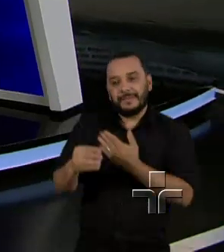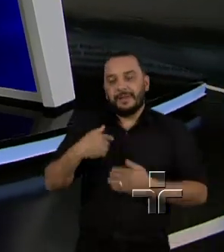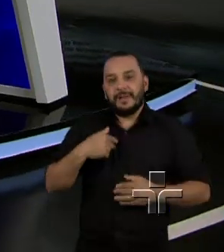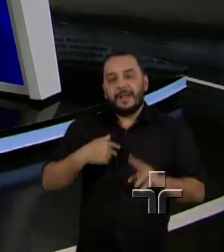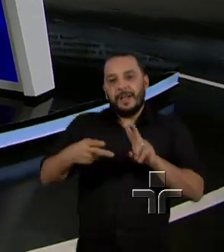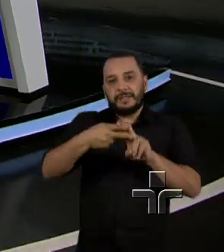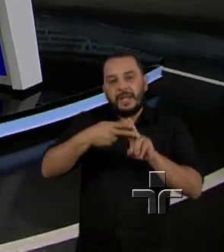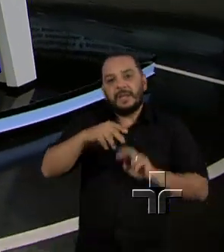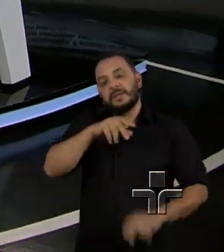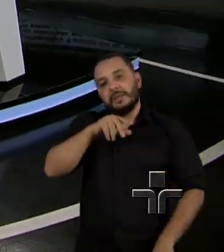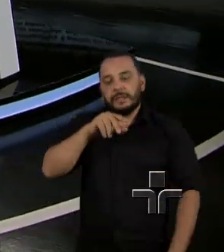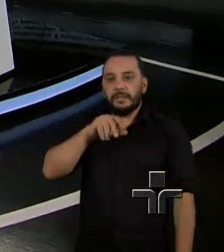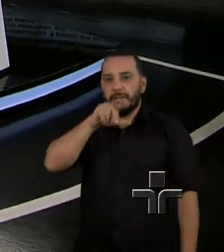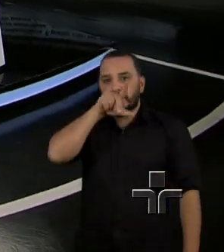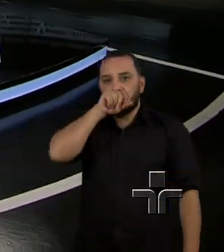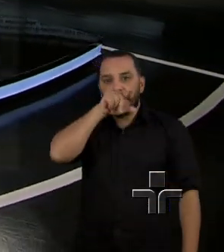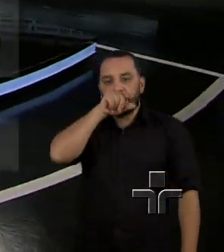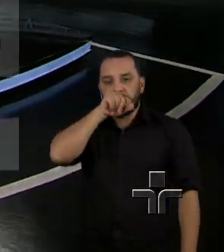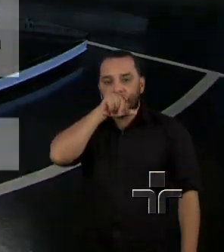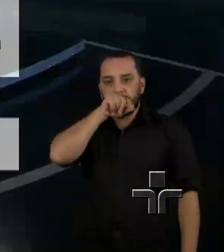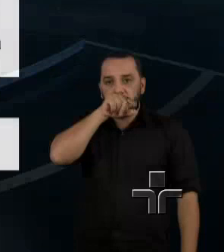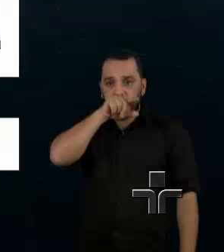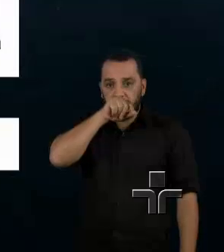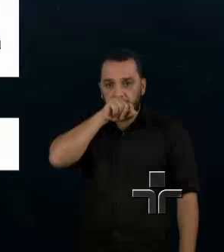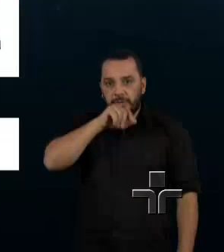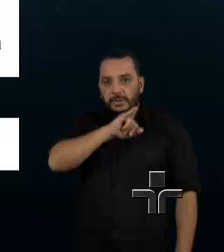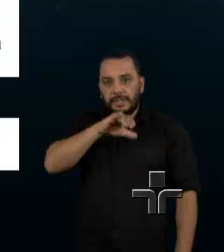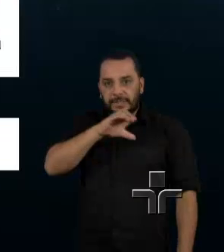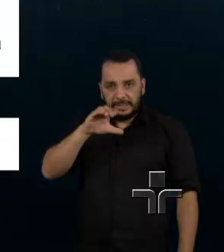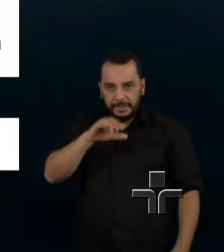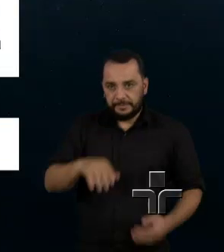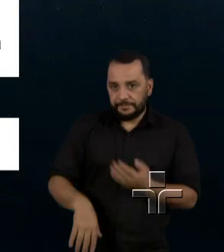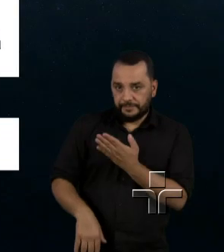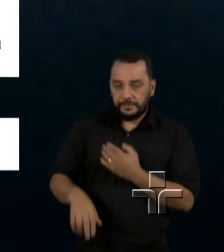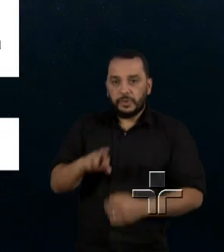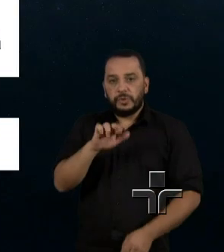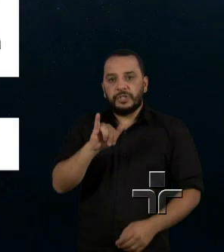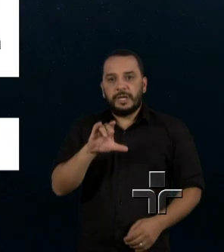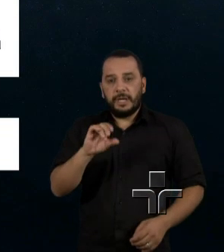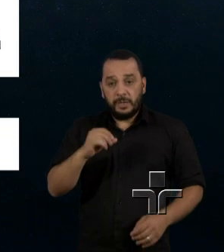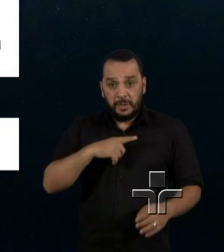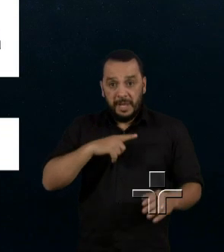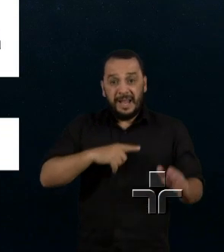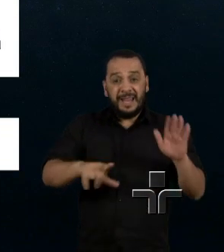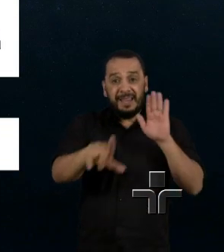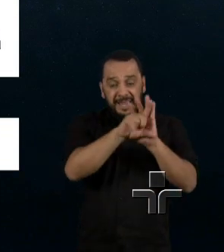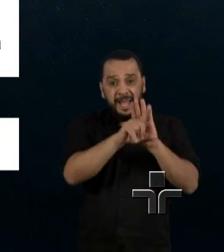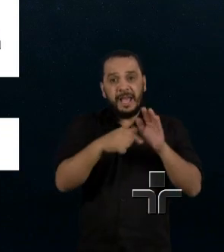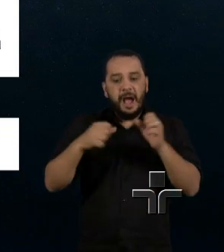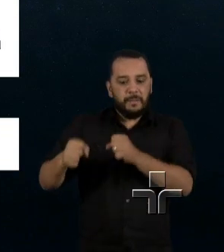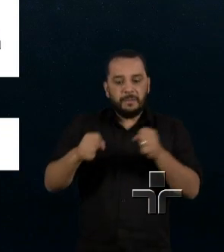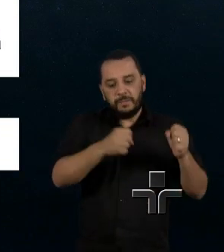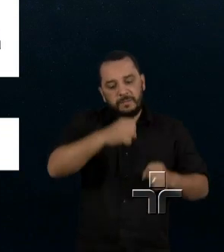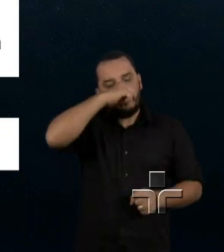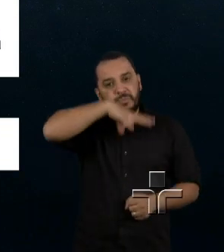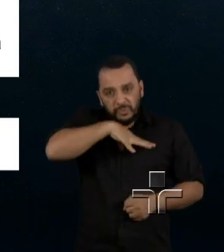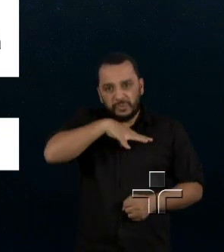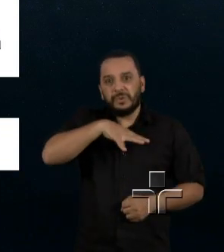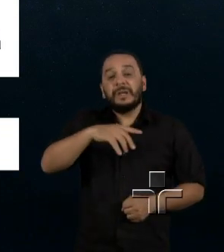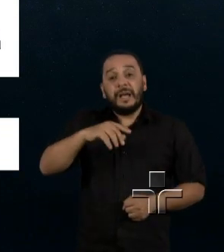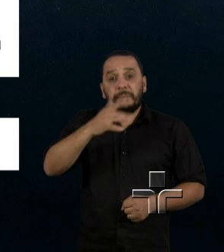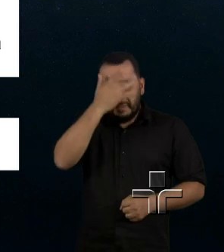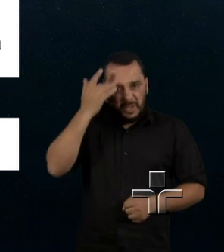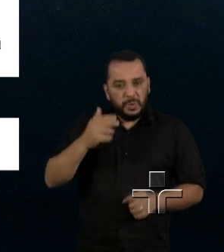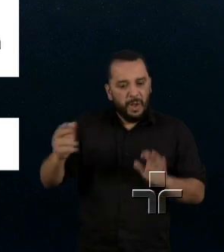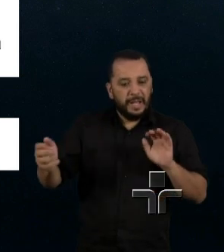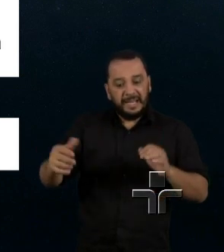enviadas na hashtag Jornal da Cultura. A primeira é do Rogério. Somente tem medo da lei de abuso de autoridade é quem comete abuso de